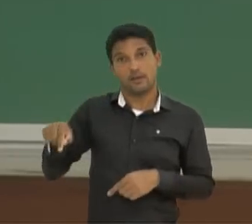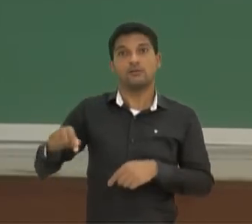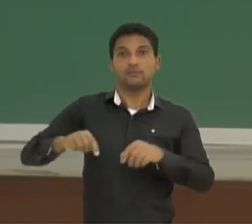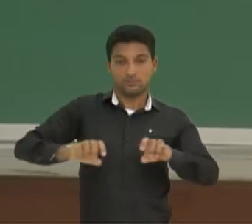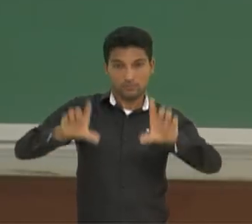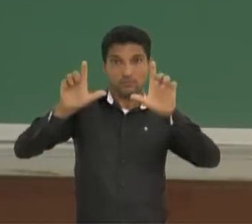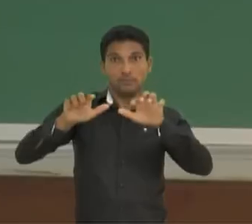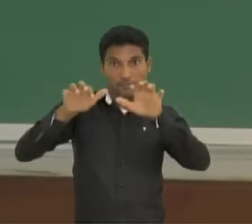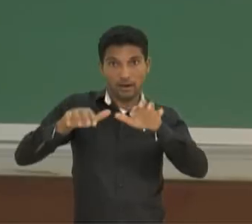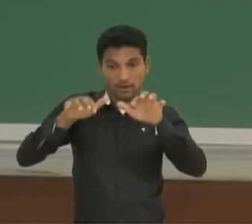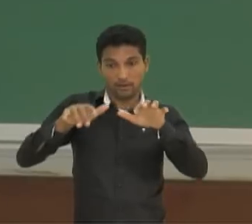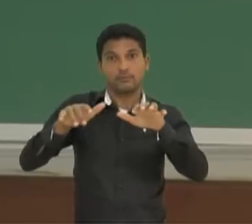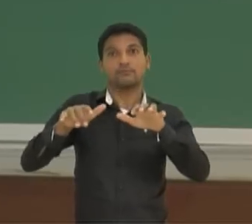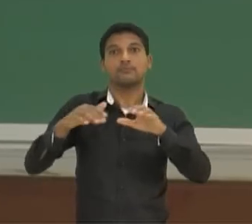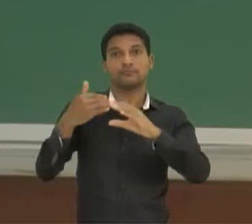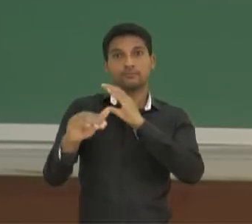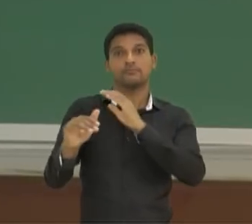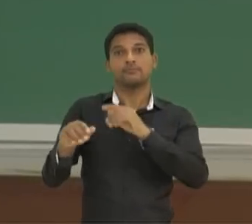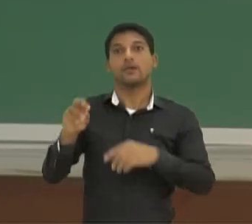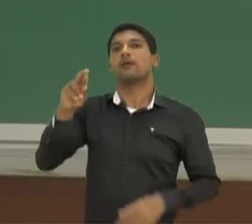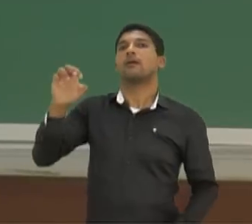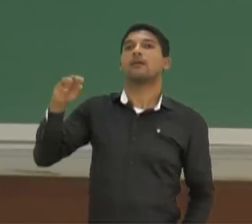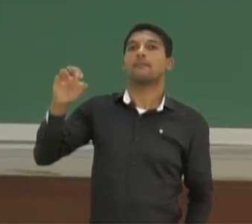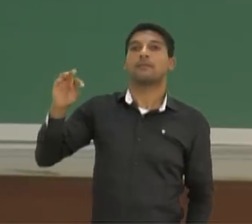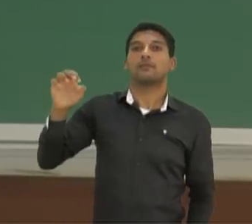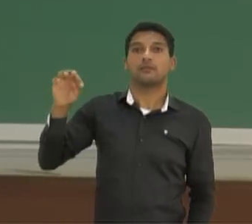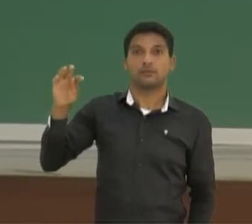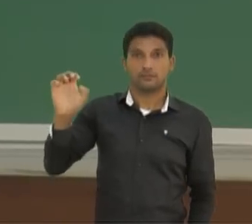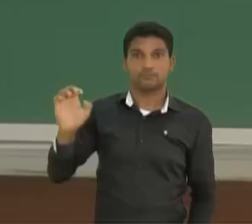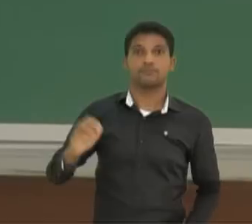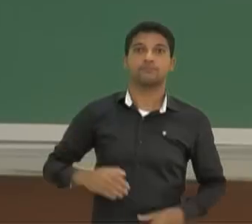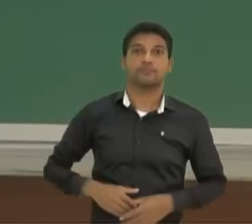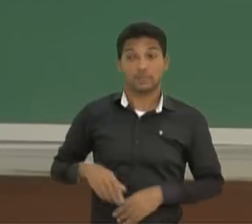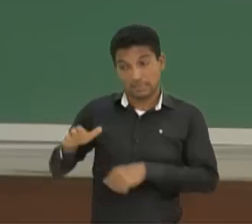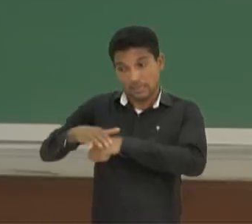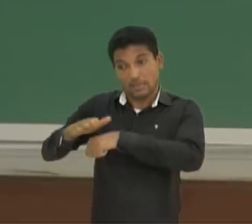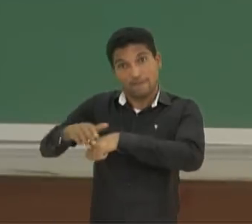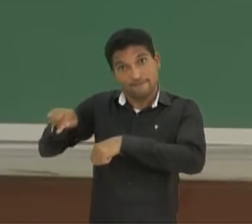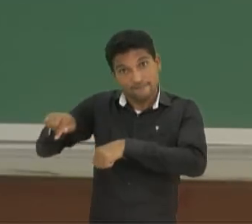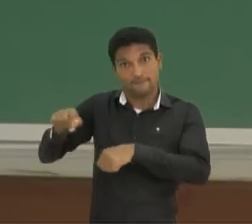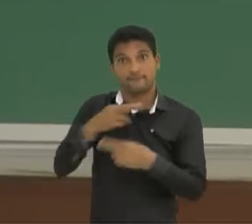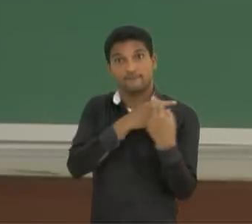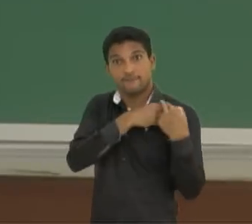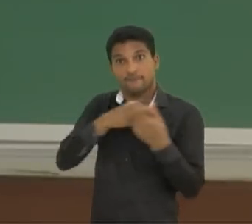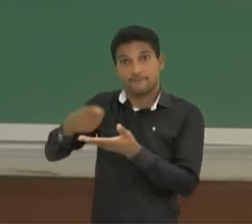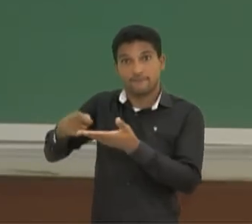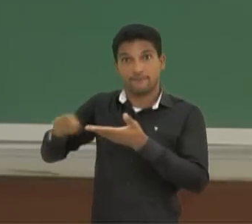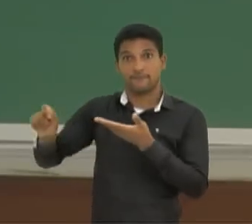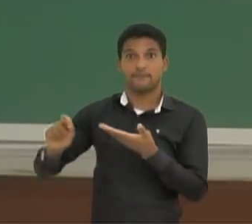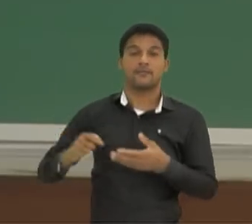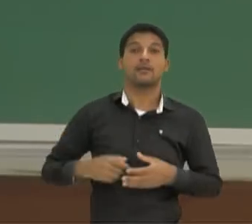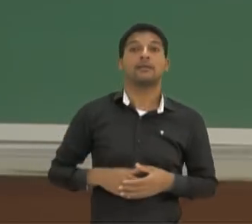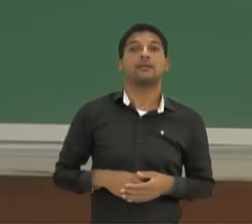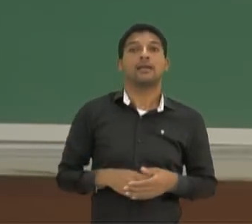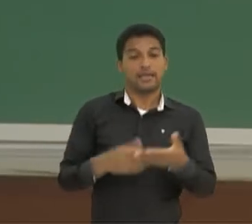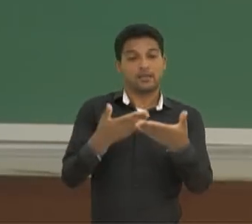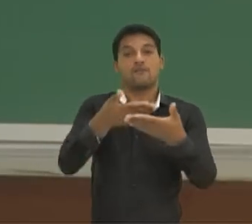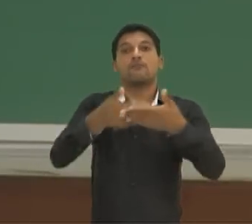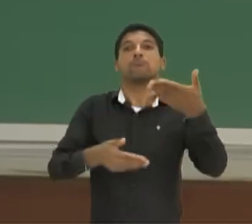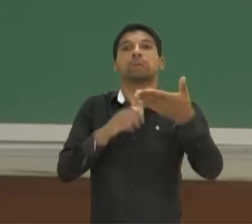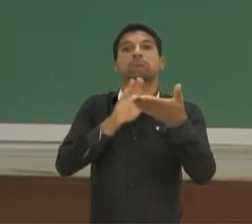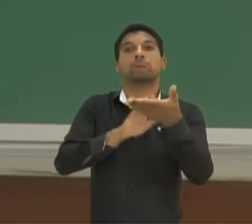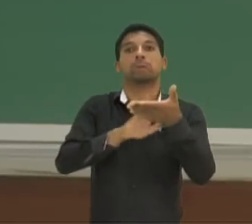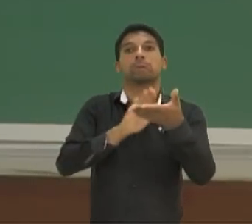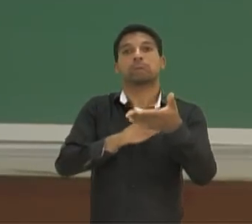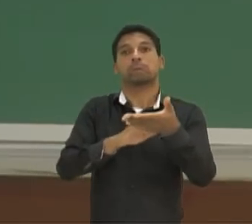do envelope, né? E se a carta é feita nos meios digitais, né, através do e-mail, também o remetente já fica